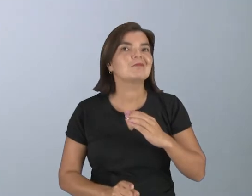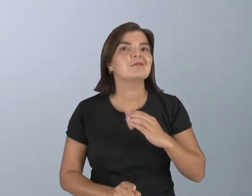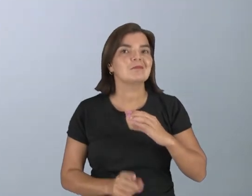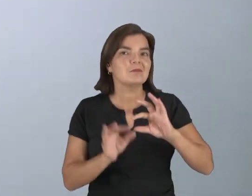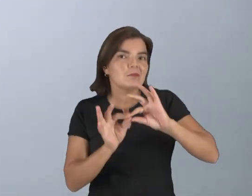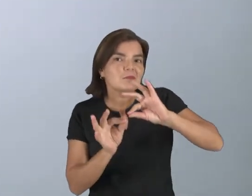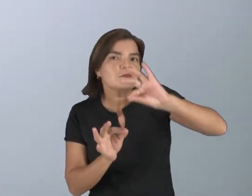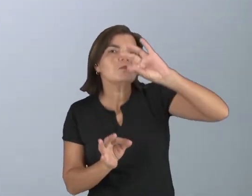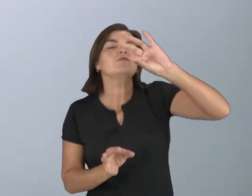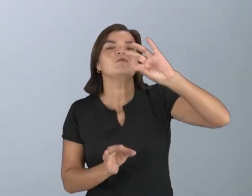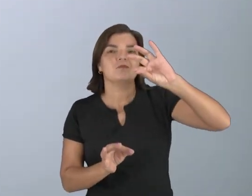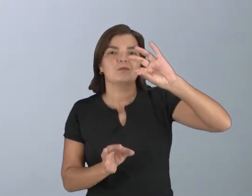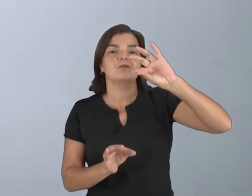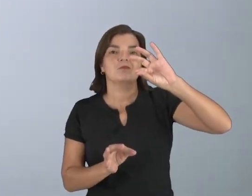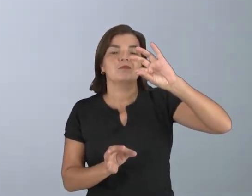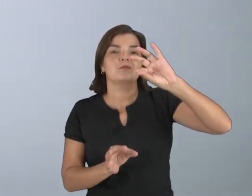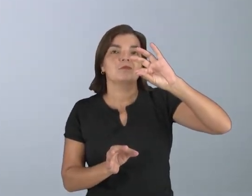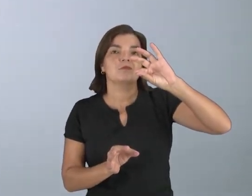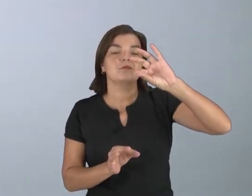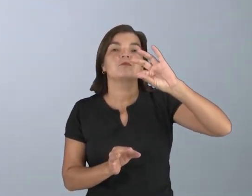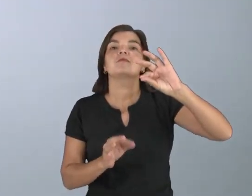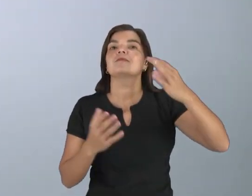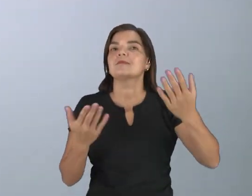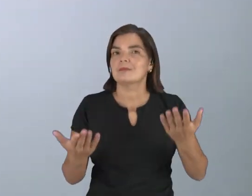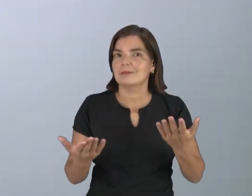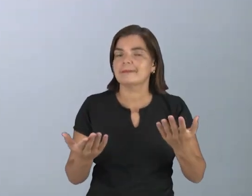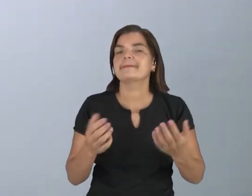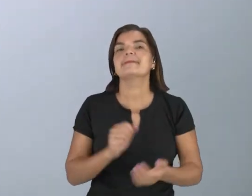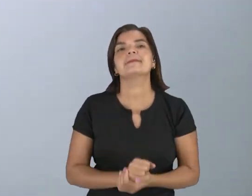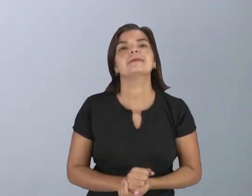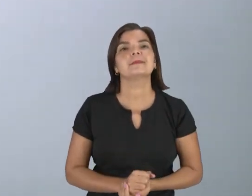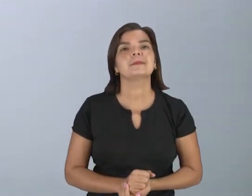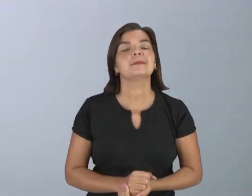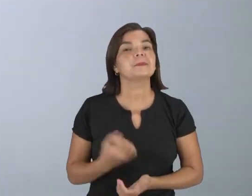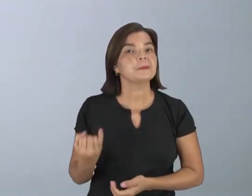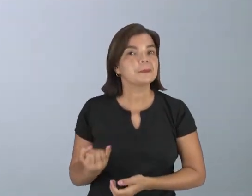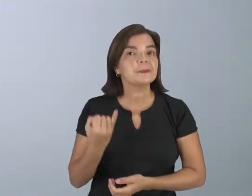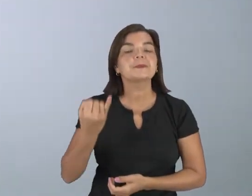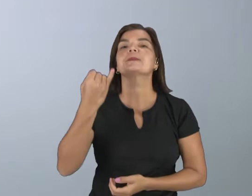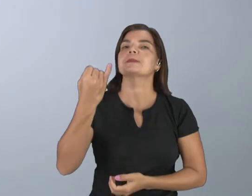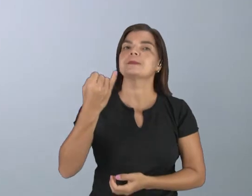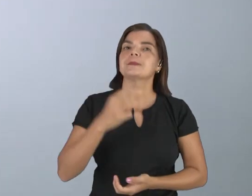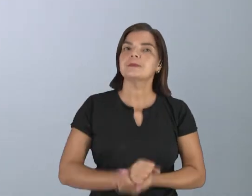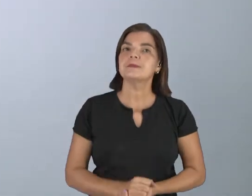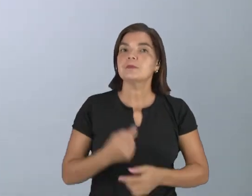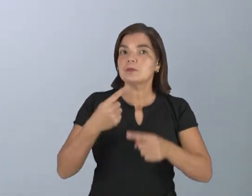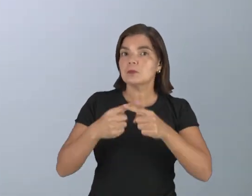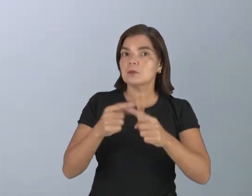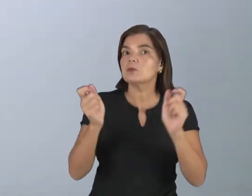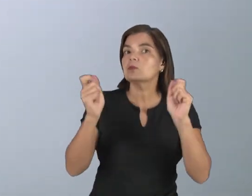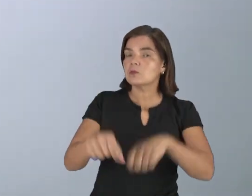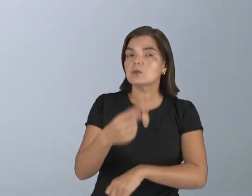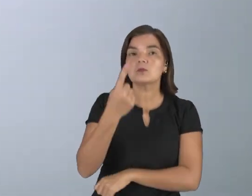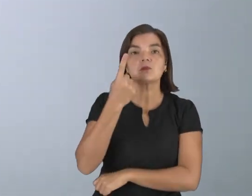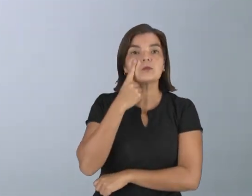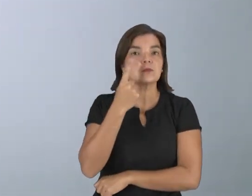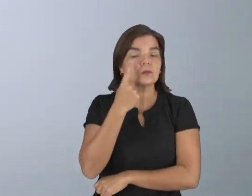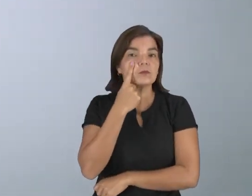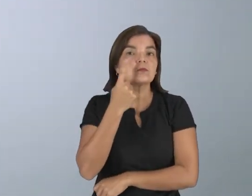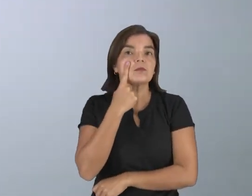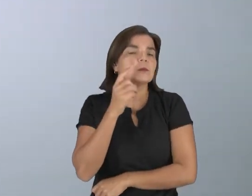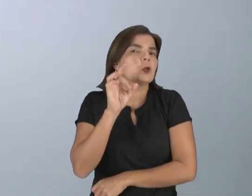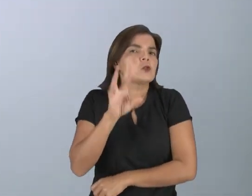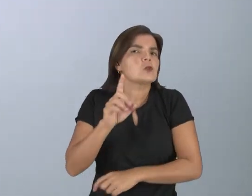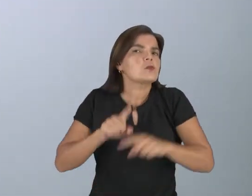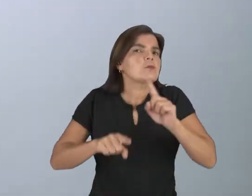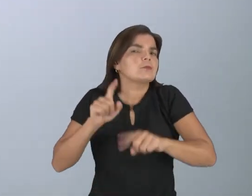aquela altura em que ele está da superfície desse material, é o que é o fator mais determinante aí, porque tu pode estar trabalhando não